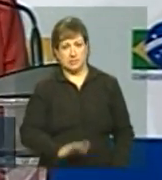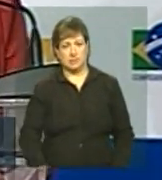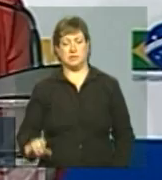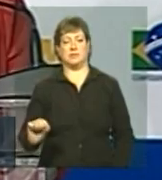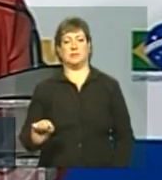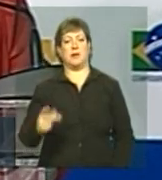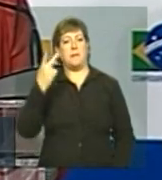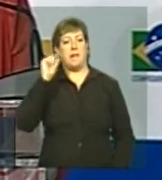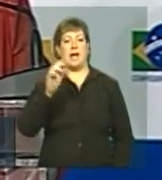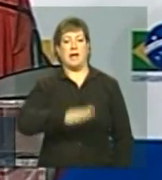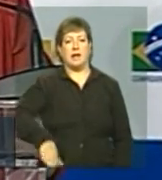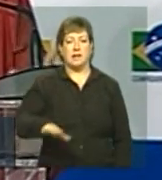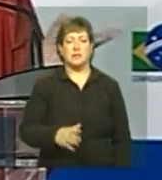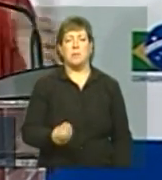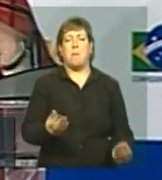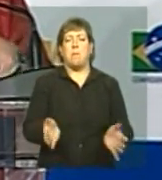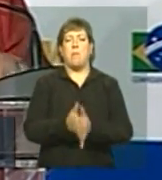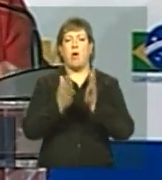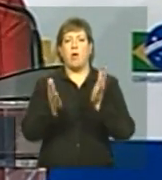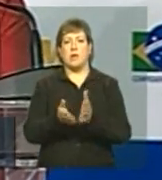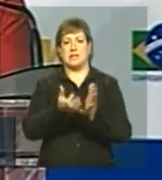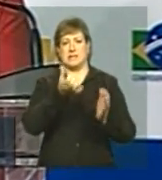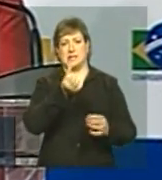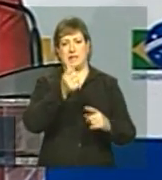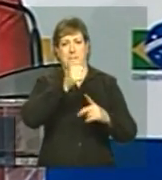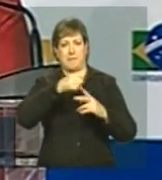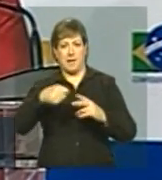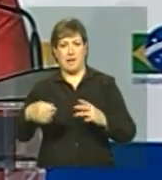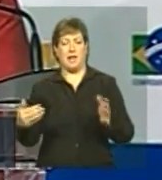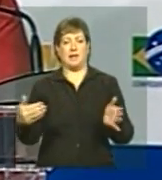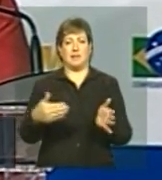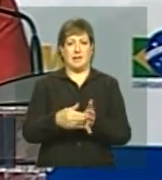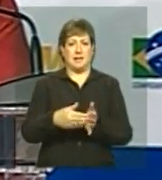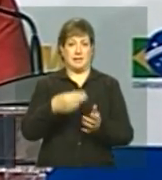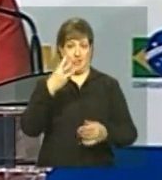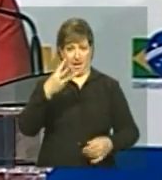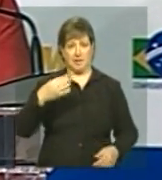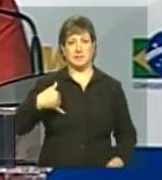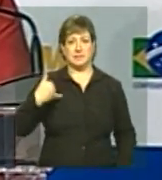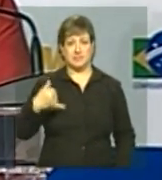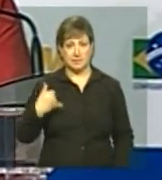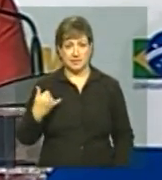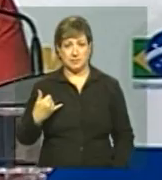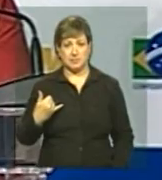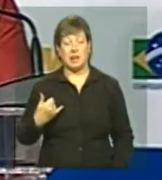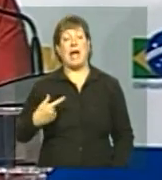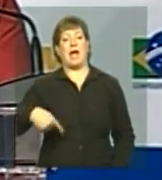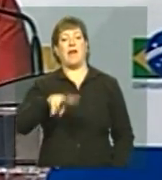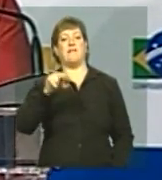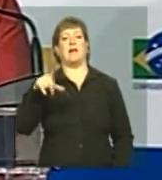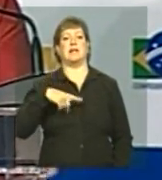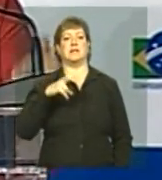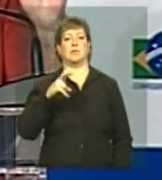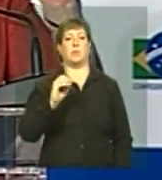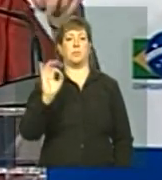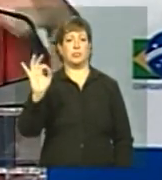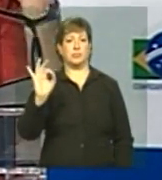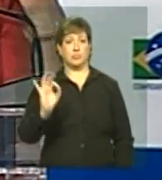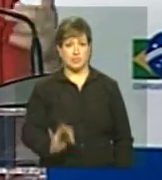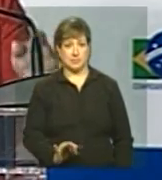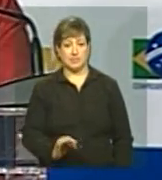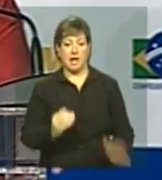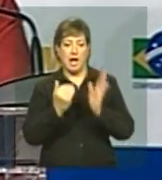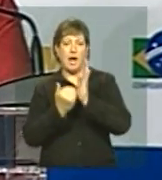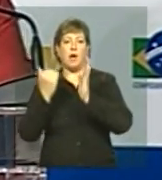extremamente pobres, de 6 meses a 3 anos, elas terão 50%, de um acréscimo